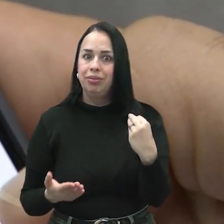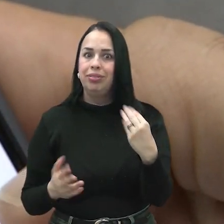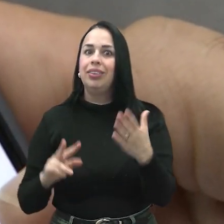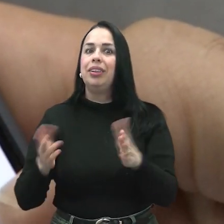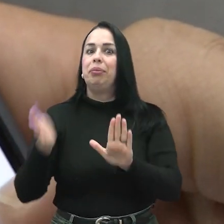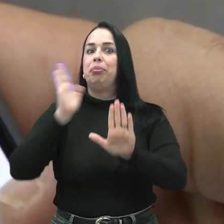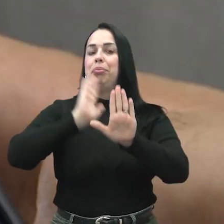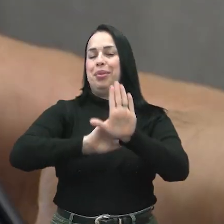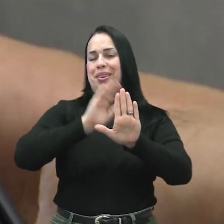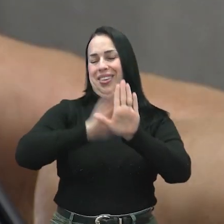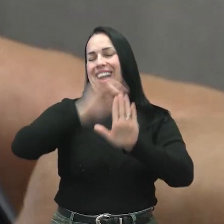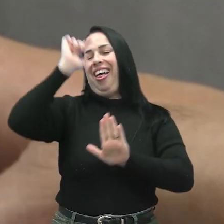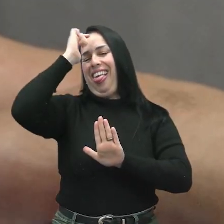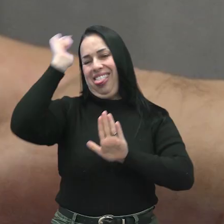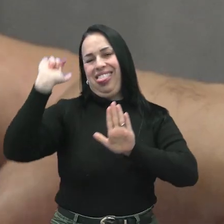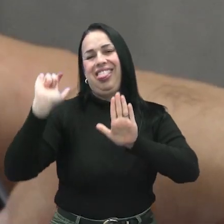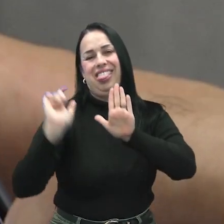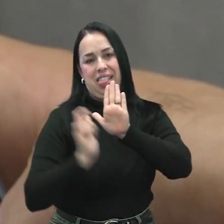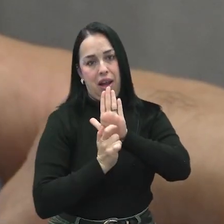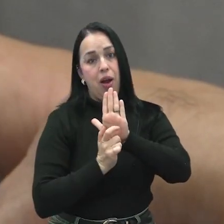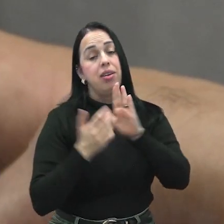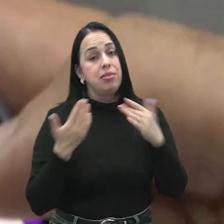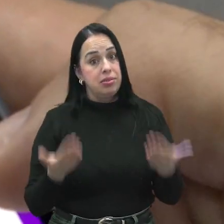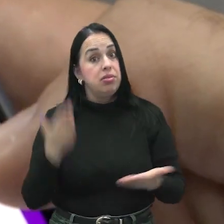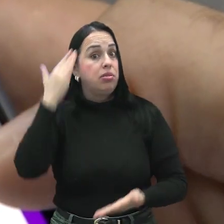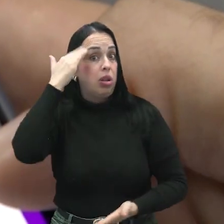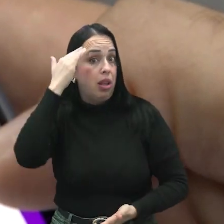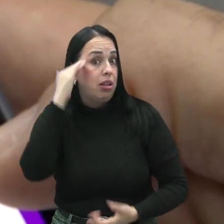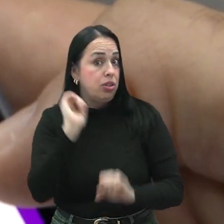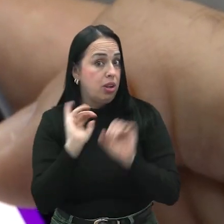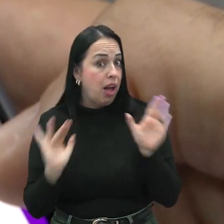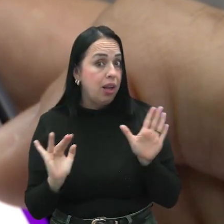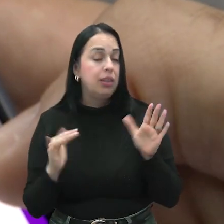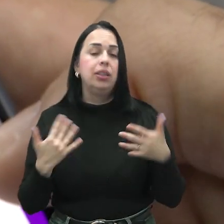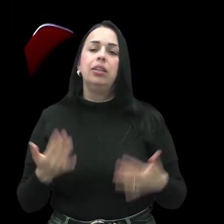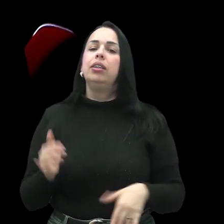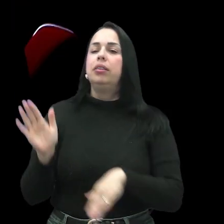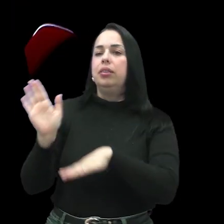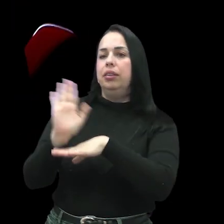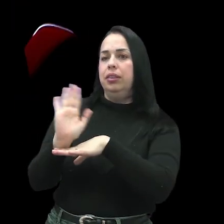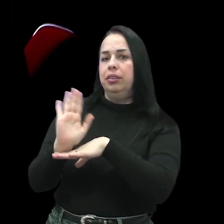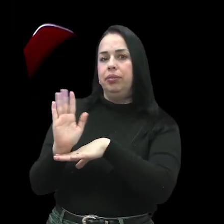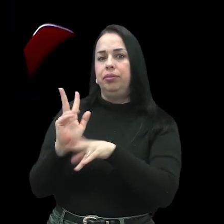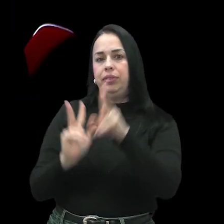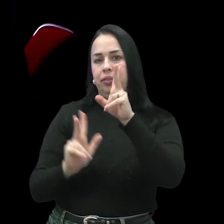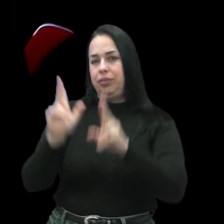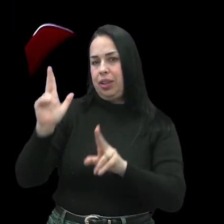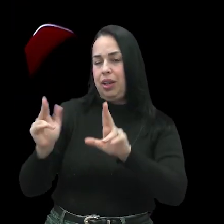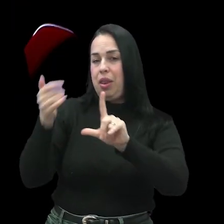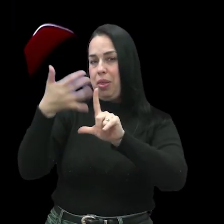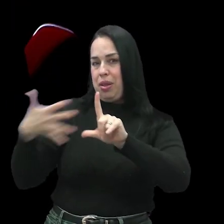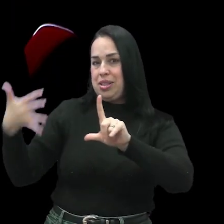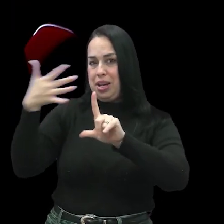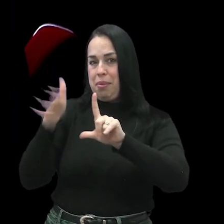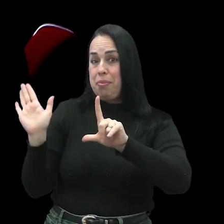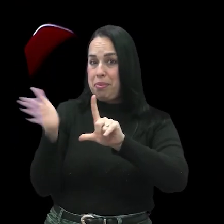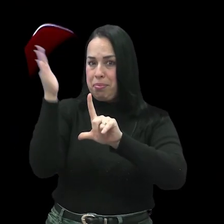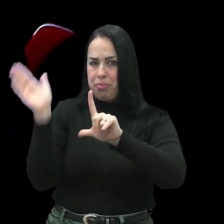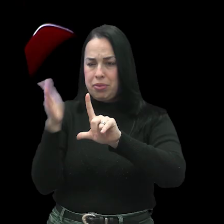reconhecimento facial, é aí o dedinho da IA atuando, entende? Quando você vai assistir uma série no seu